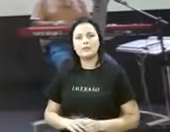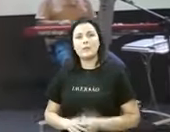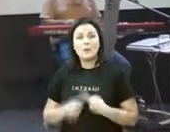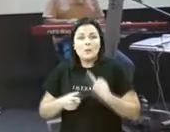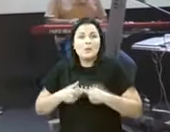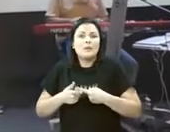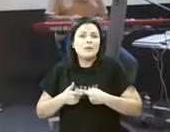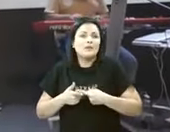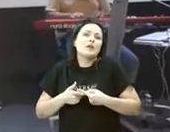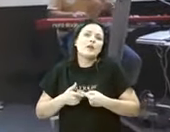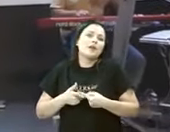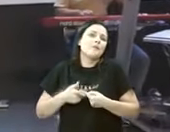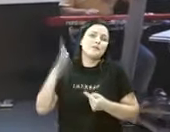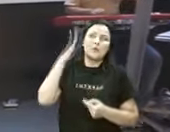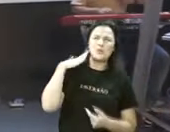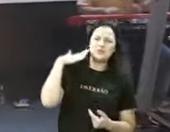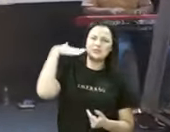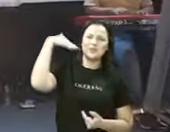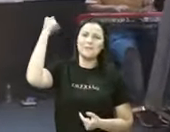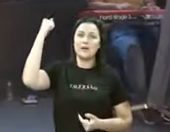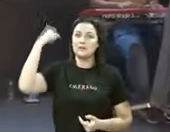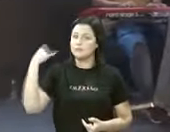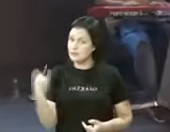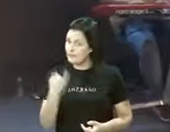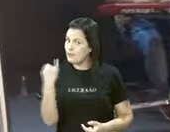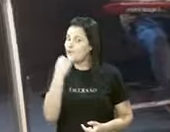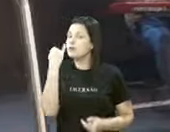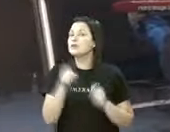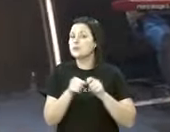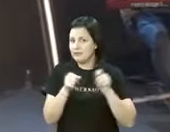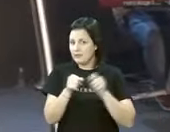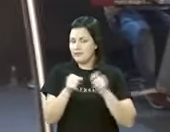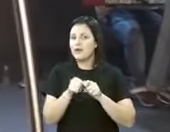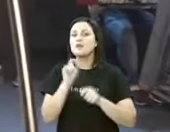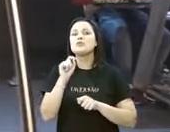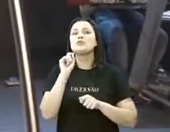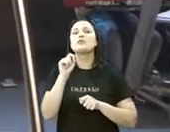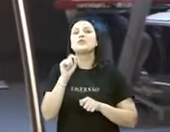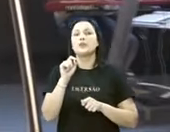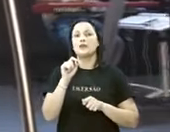Porque grandes chamados também fazem grandes exigências.